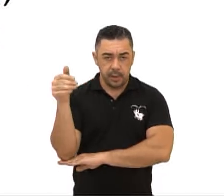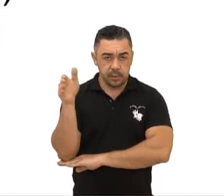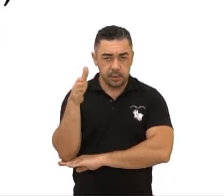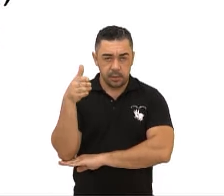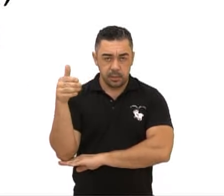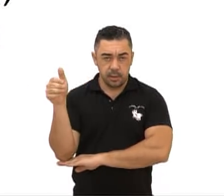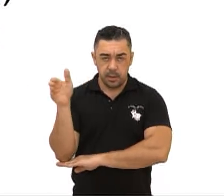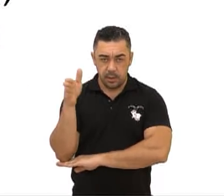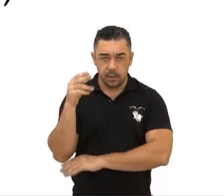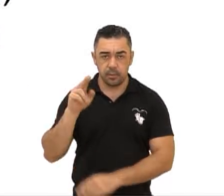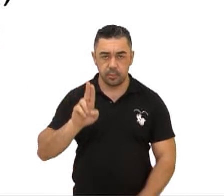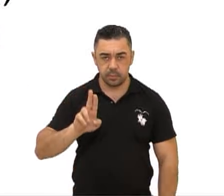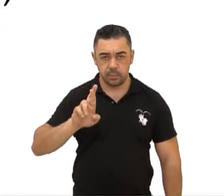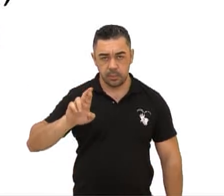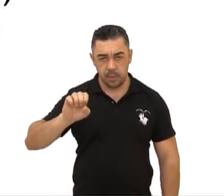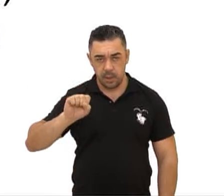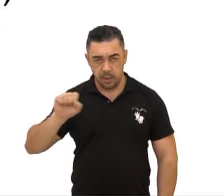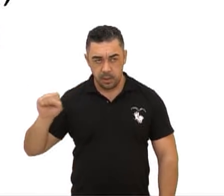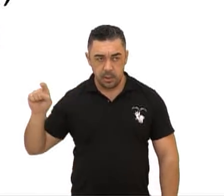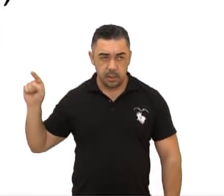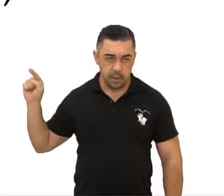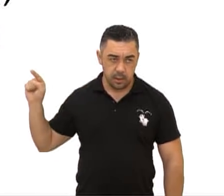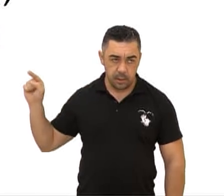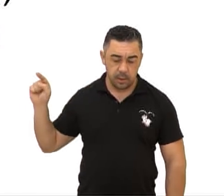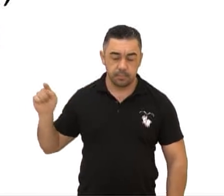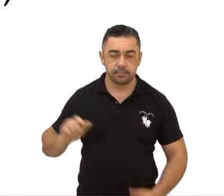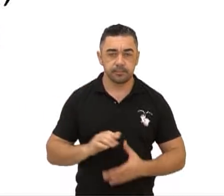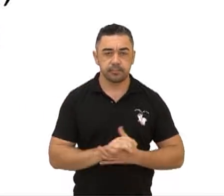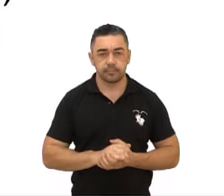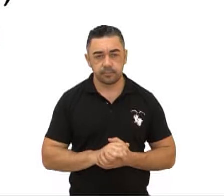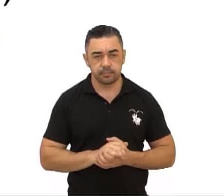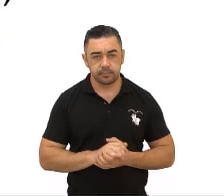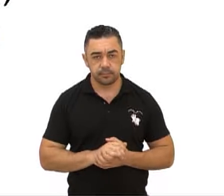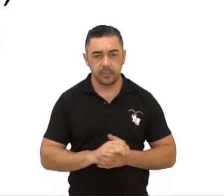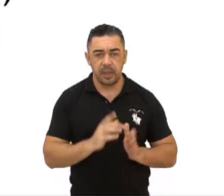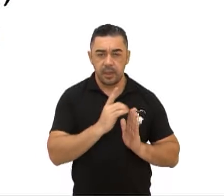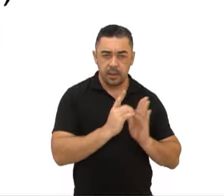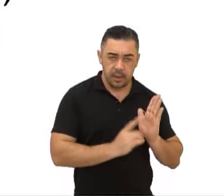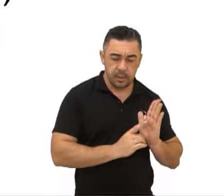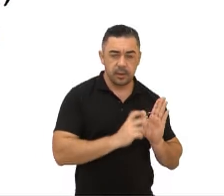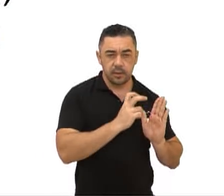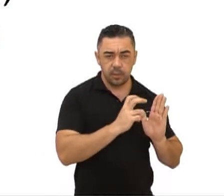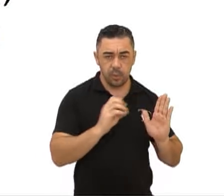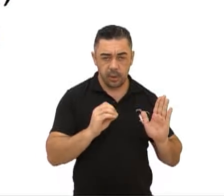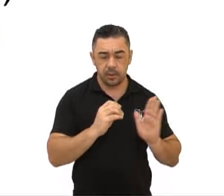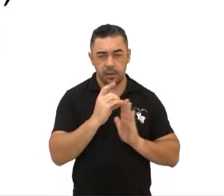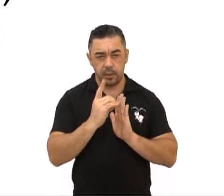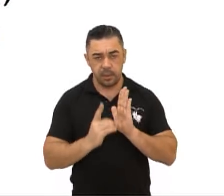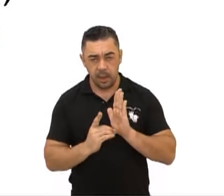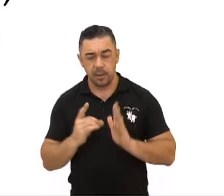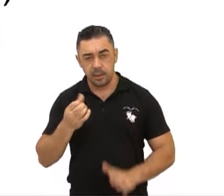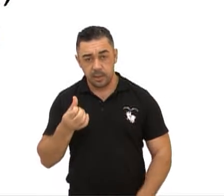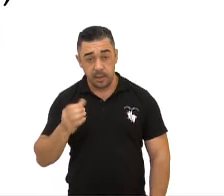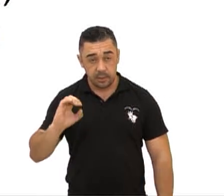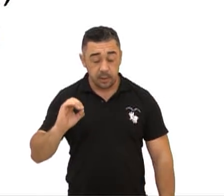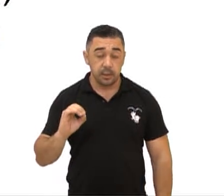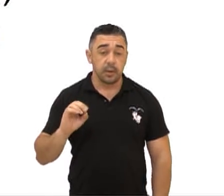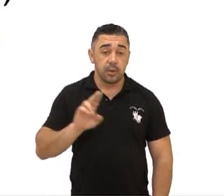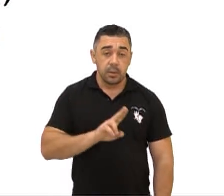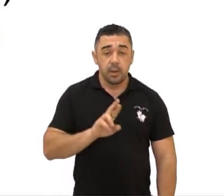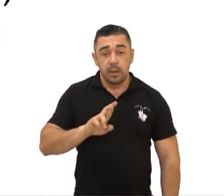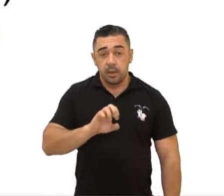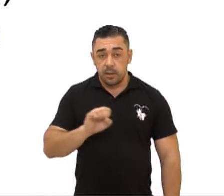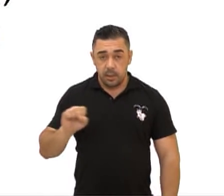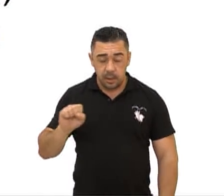fácil da União Soviética. Tá a bandeira dela ali. Nas décadas de 50 e 60, a União Soviética apresentou